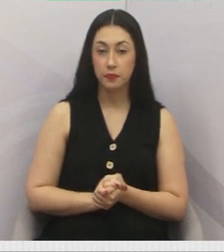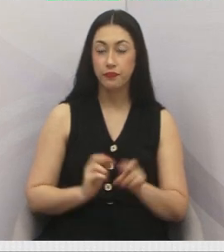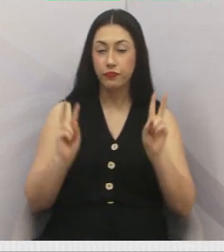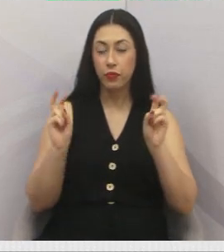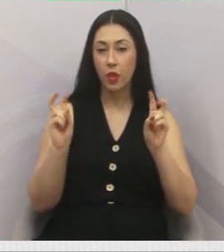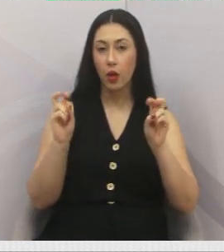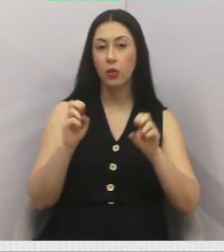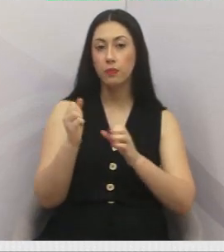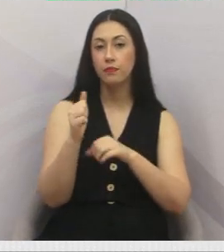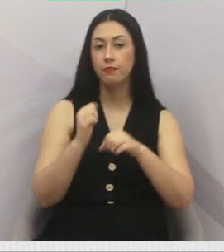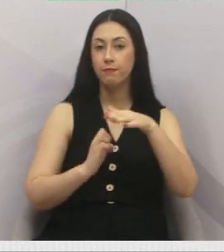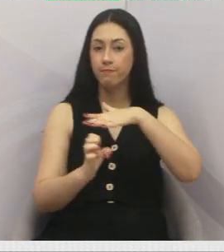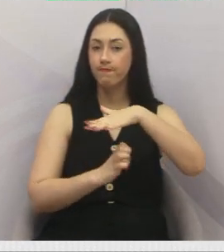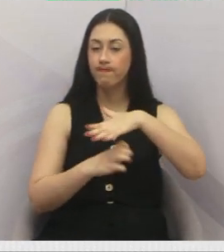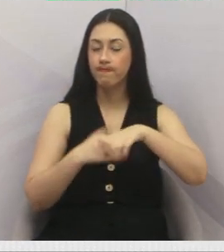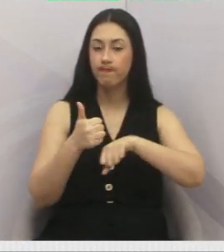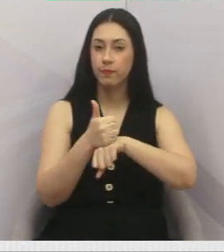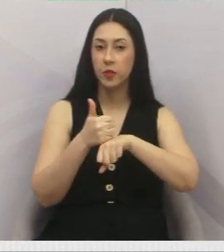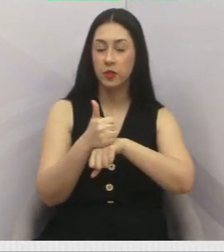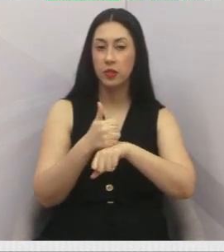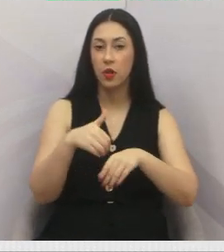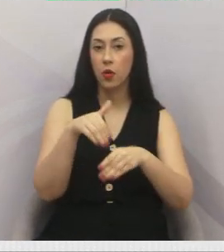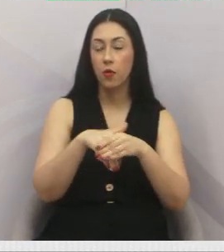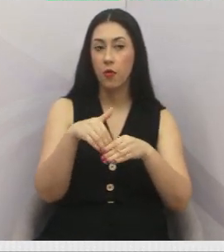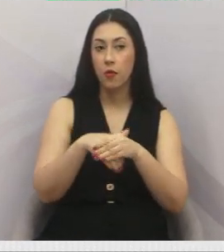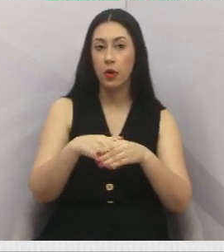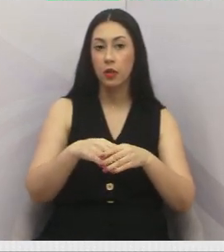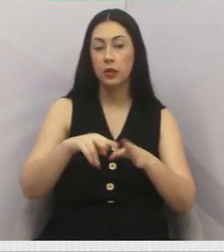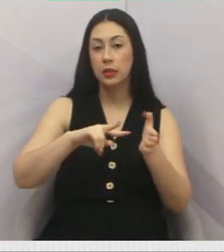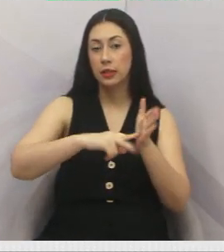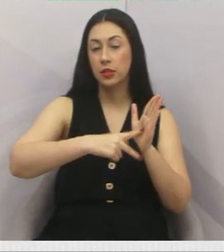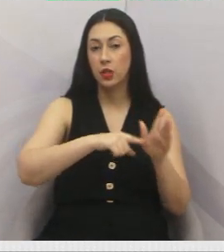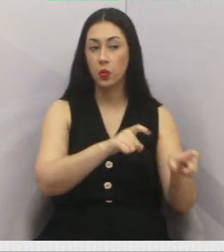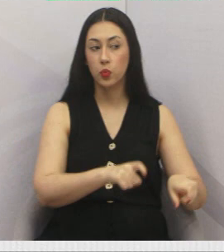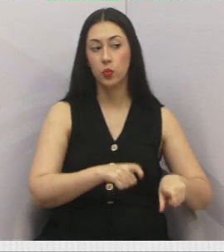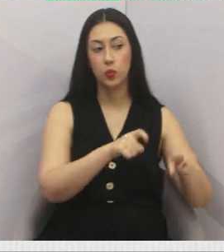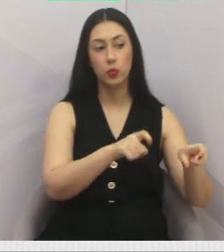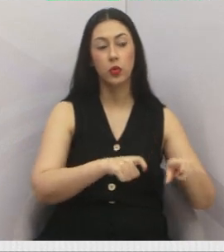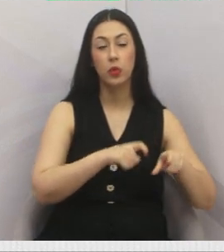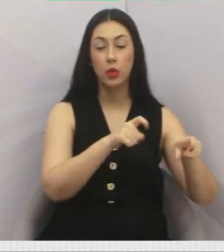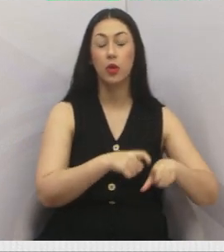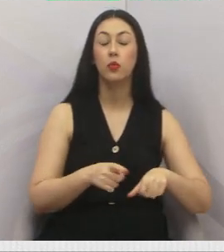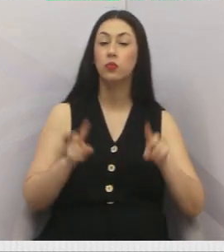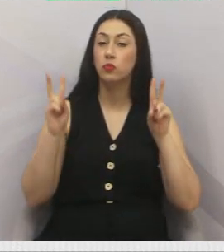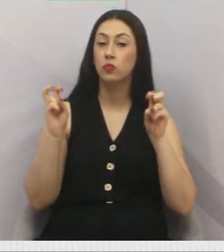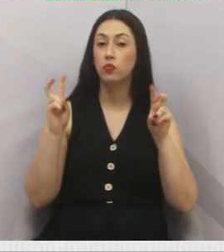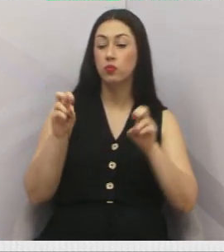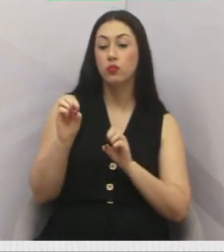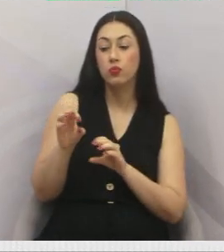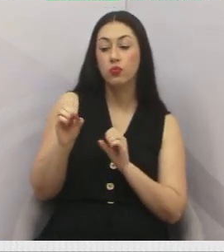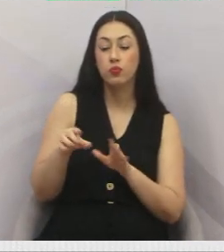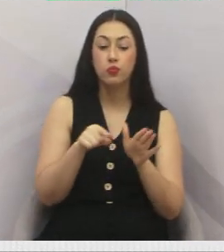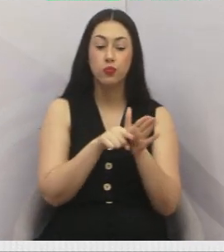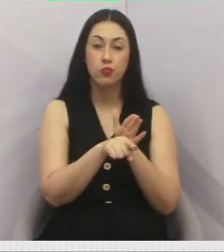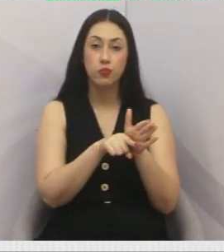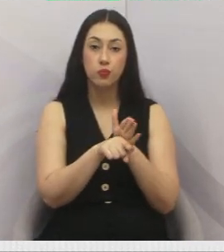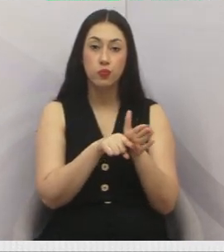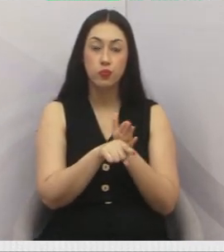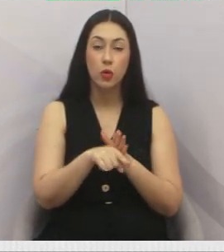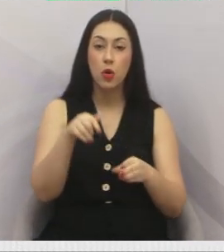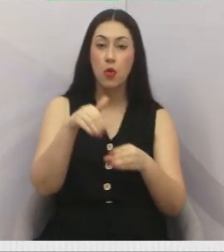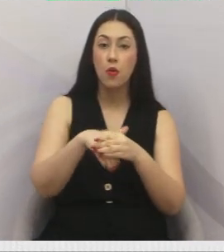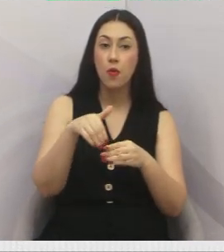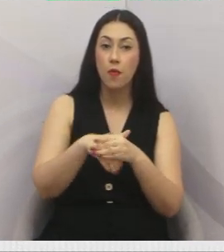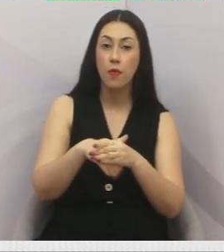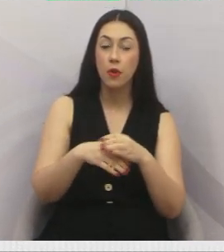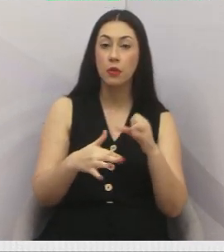Segmento Empresas e Entidades Profissionais, um voto para Sindicato Rural. Segmento Entidades Acadêmicas e de Pesquisa, um voto